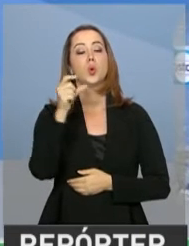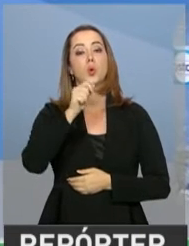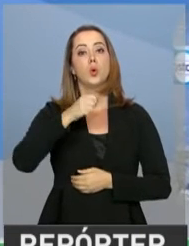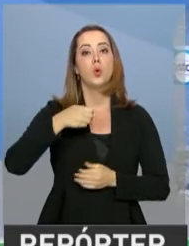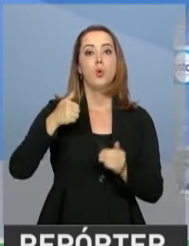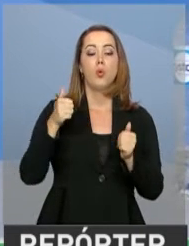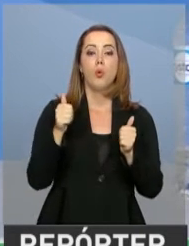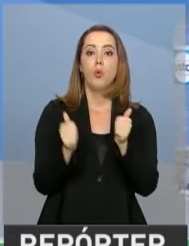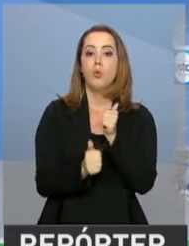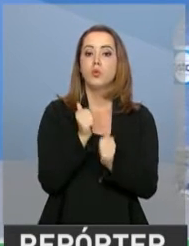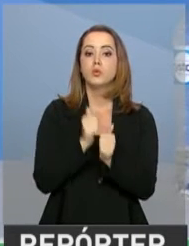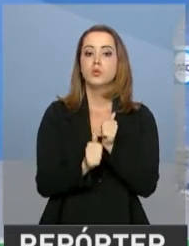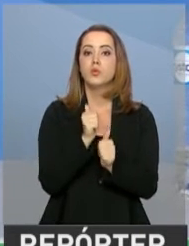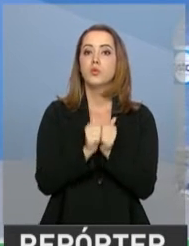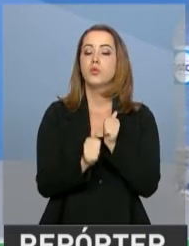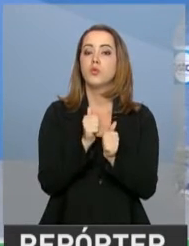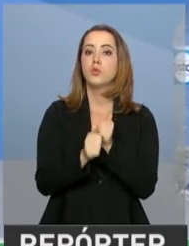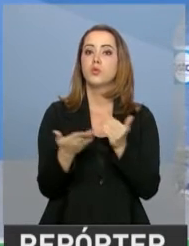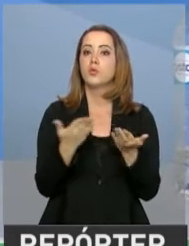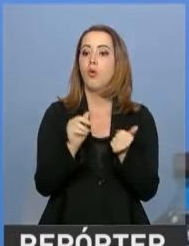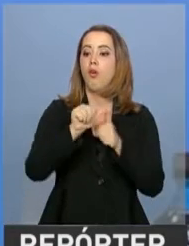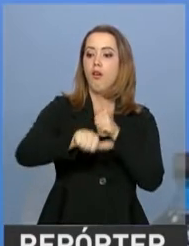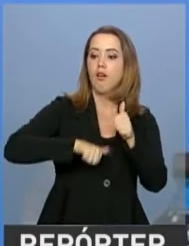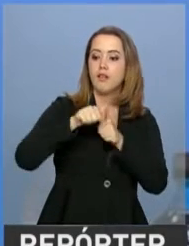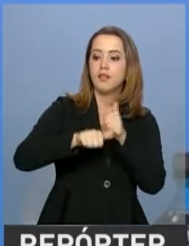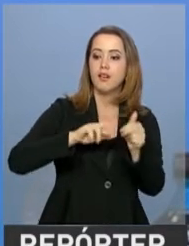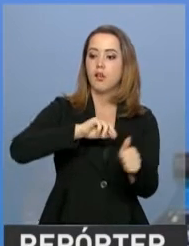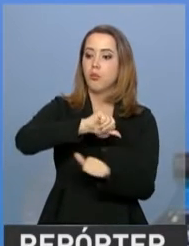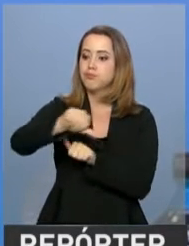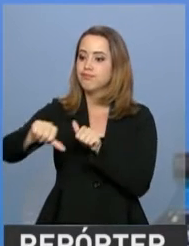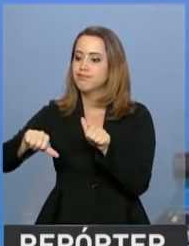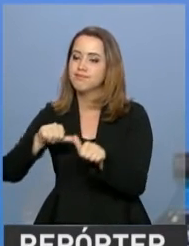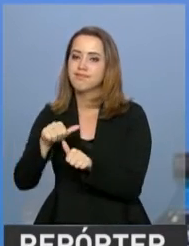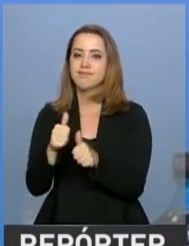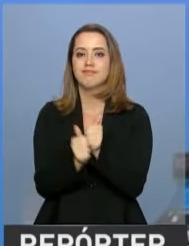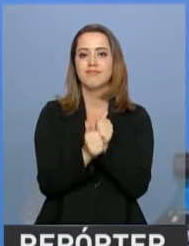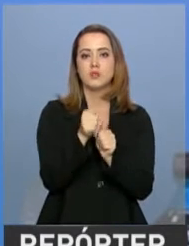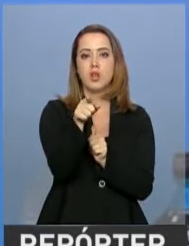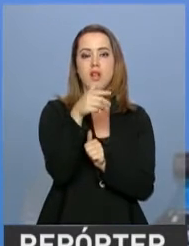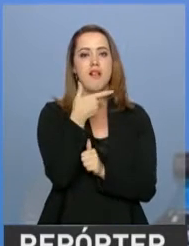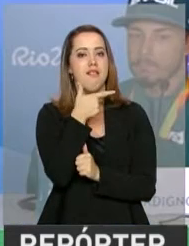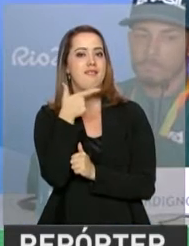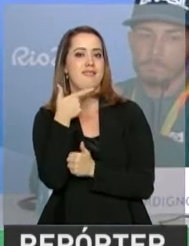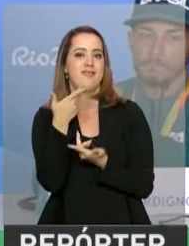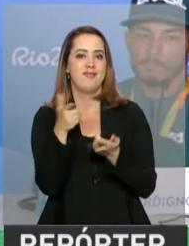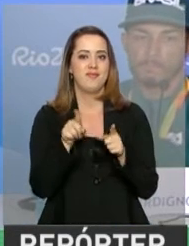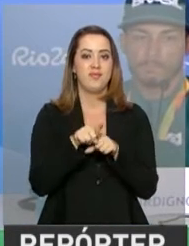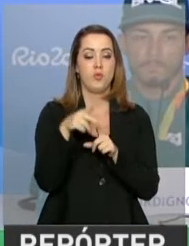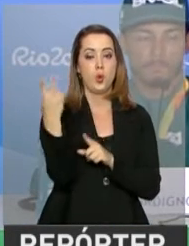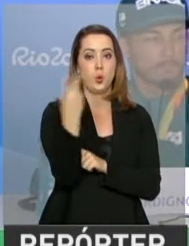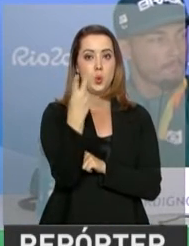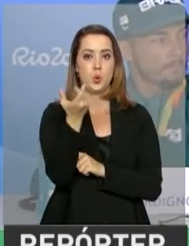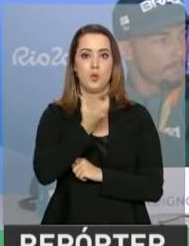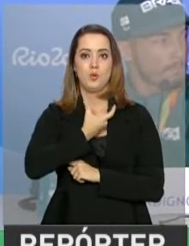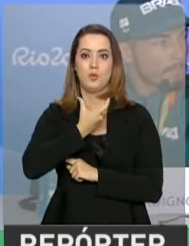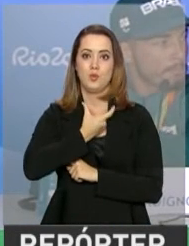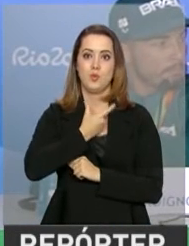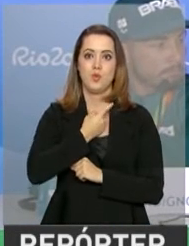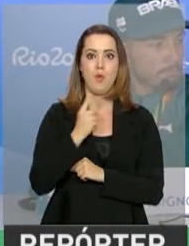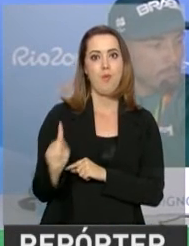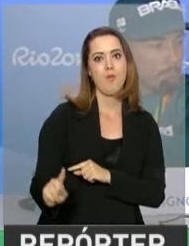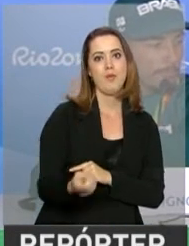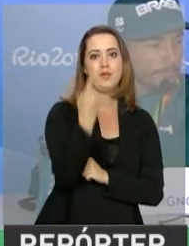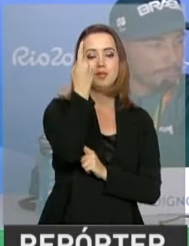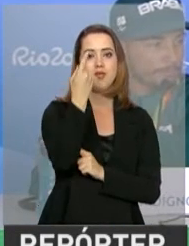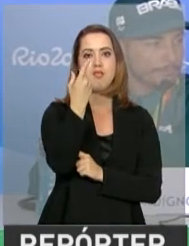atletismo. A mudança em 2014 deu certo. E agora Fábio Bourdignon é só sorrisos. Duas medalhas na primeira